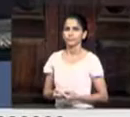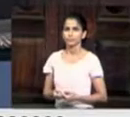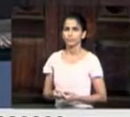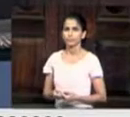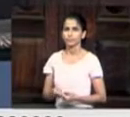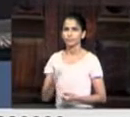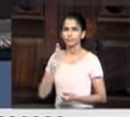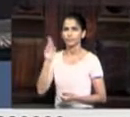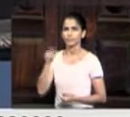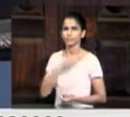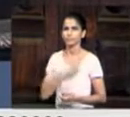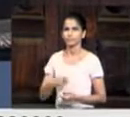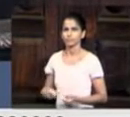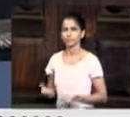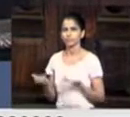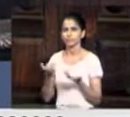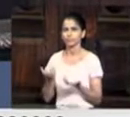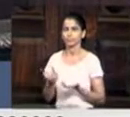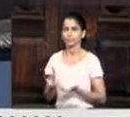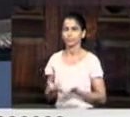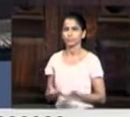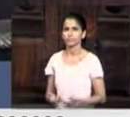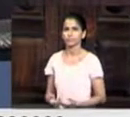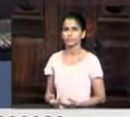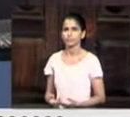Senhor presidente, eu queria